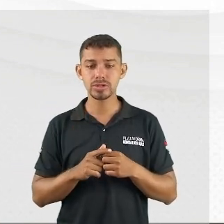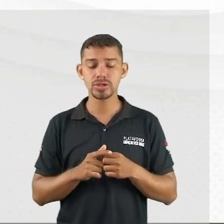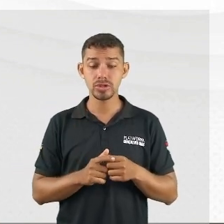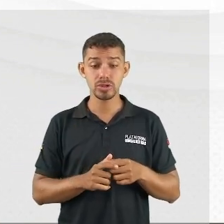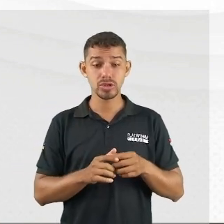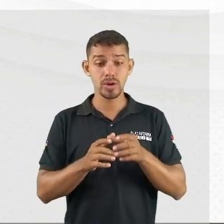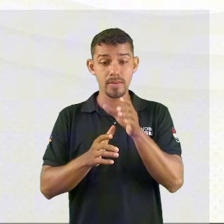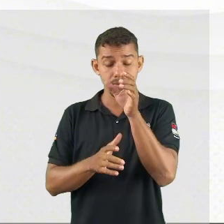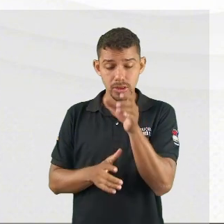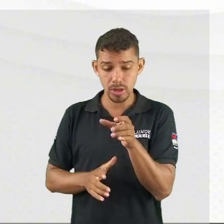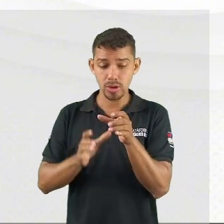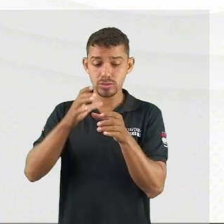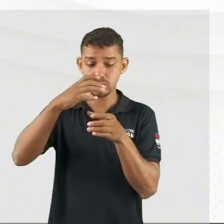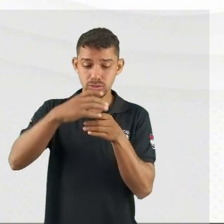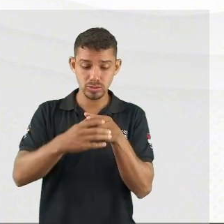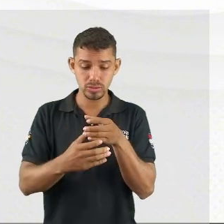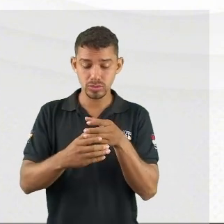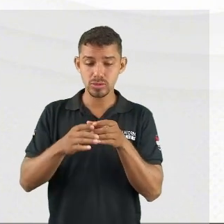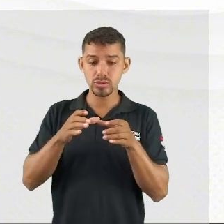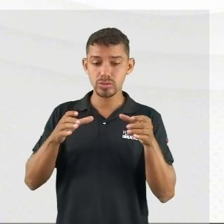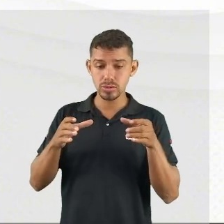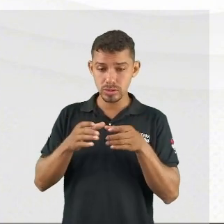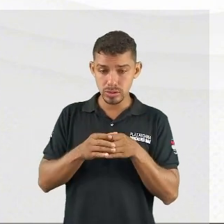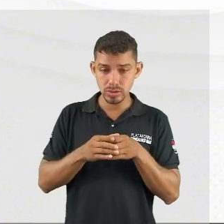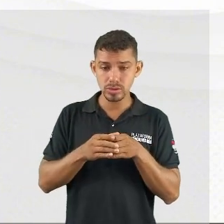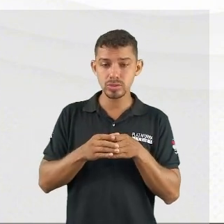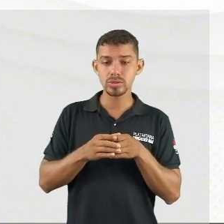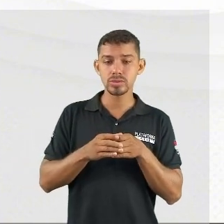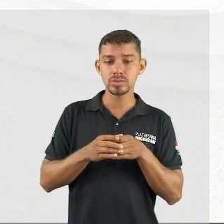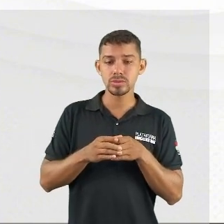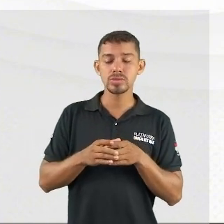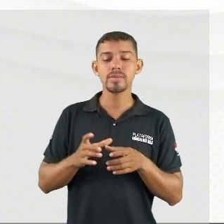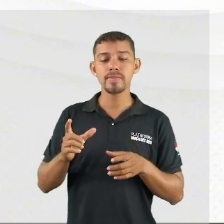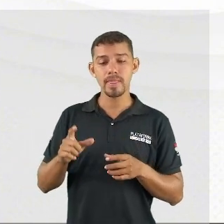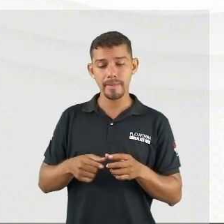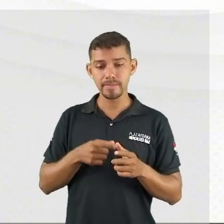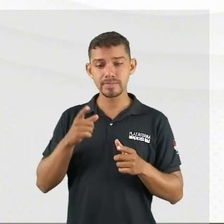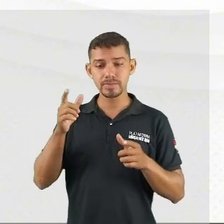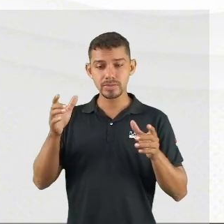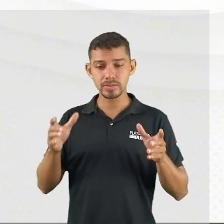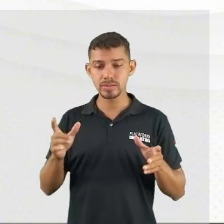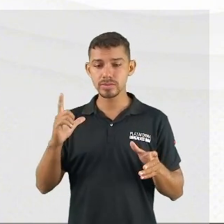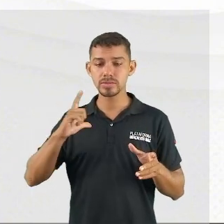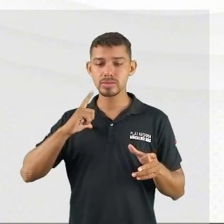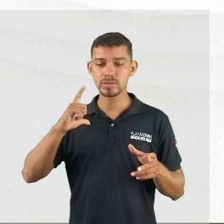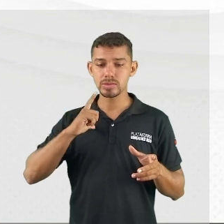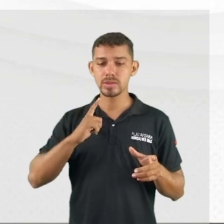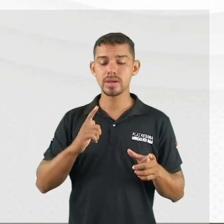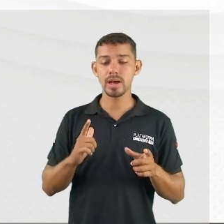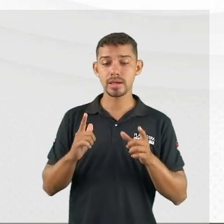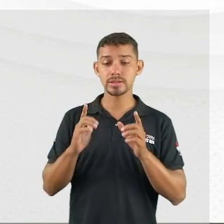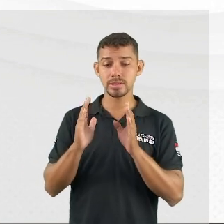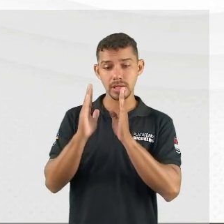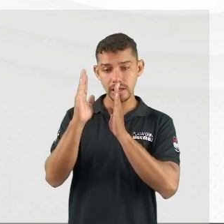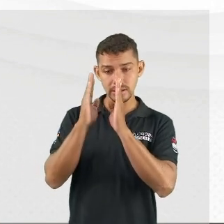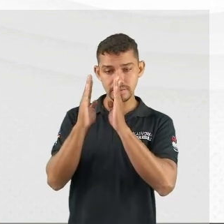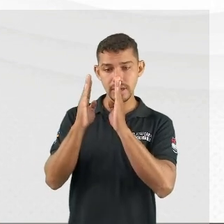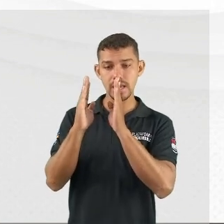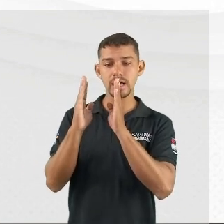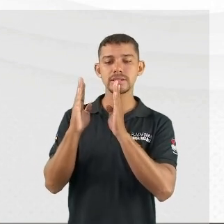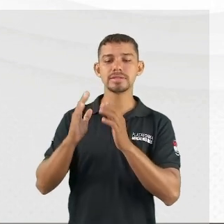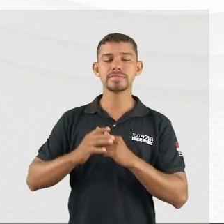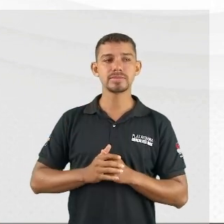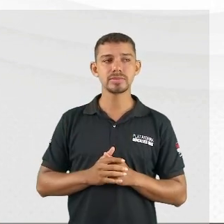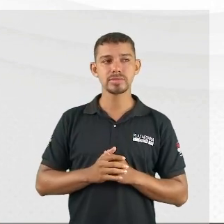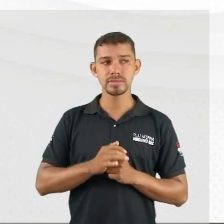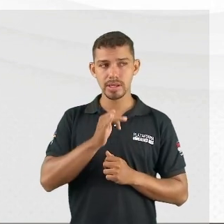duas garrafas, paredes duplas, tá? E ainda de paredes duplas, elas são espelhadas. Então, o